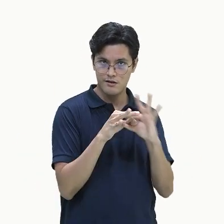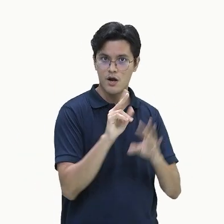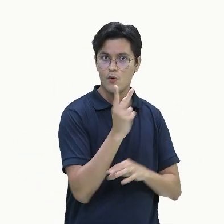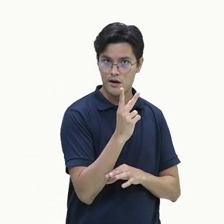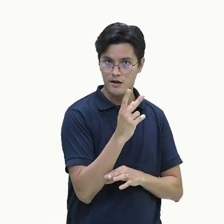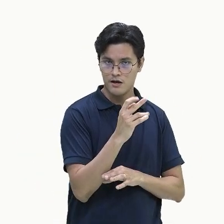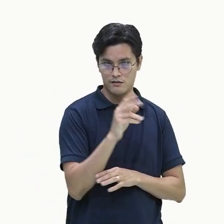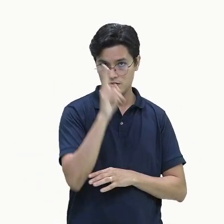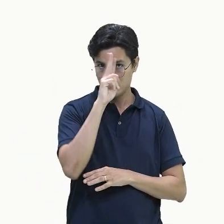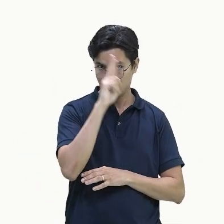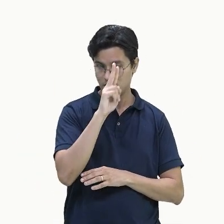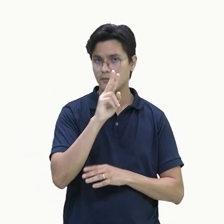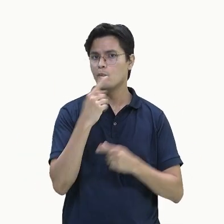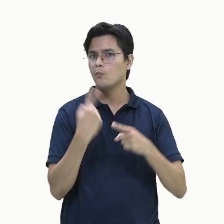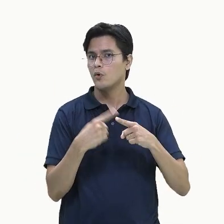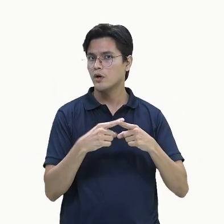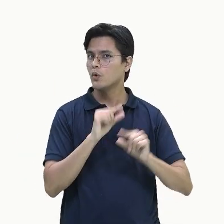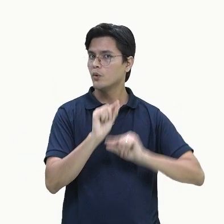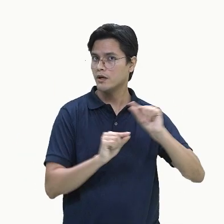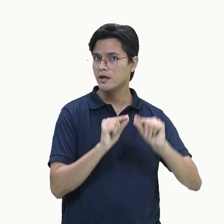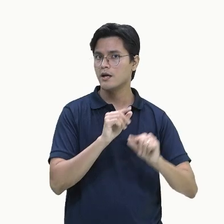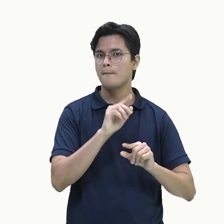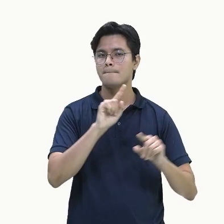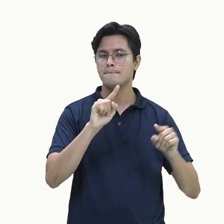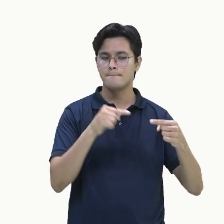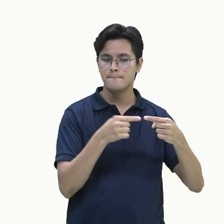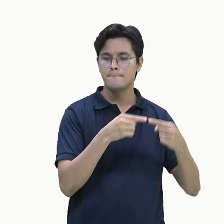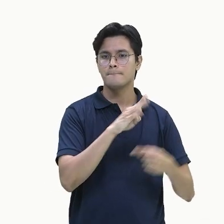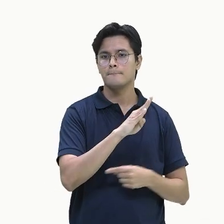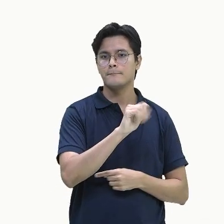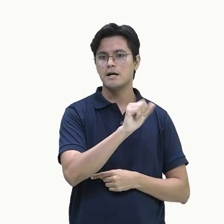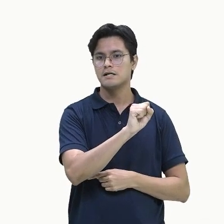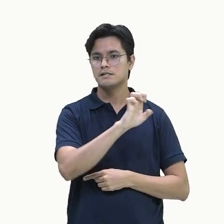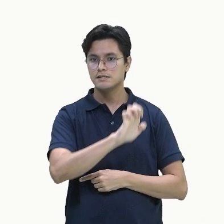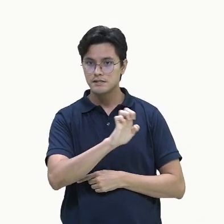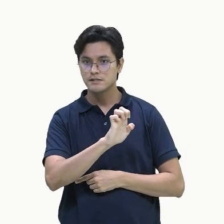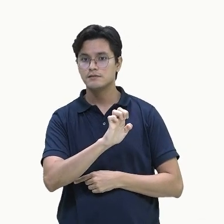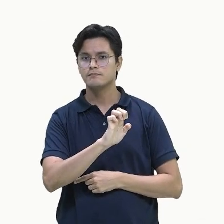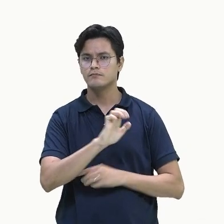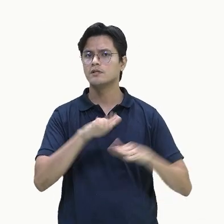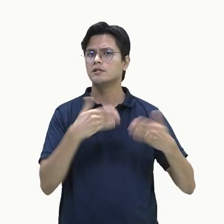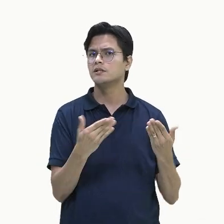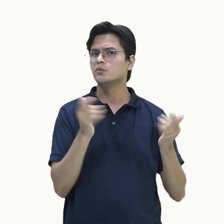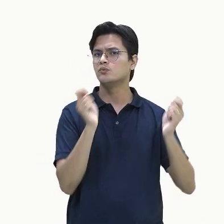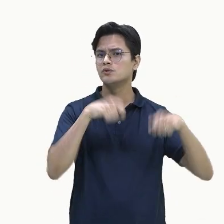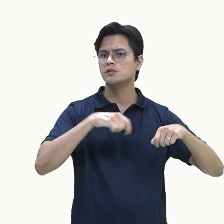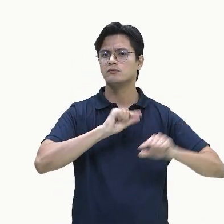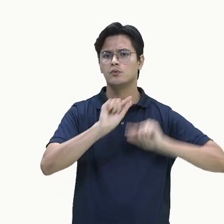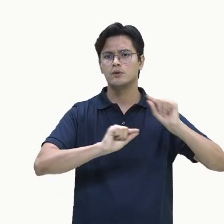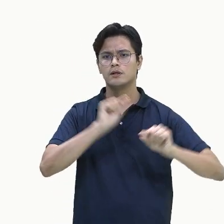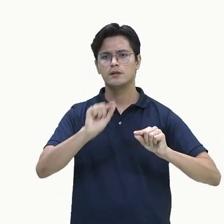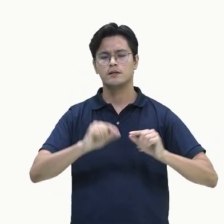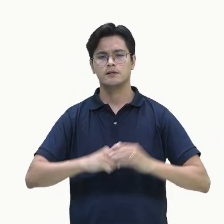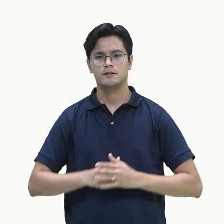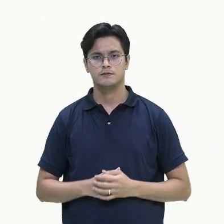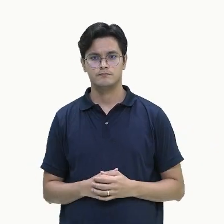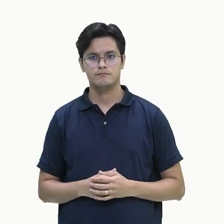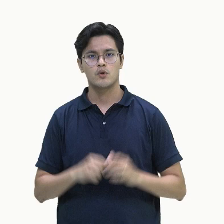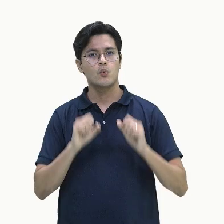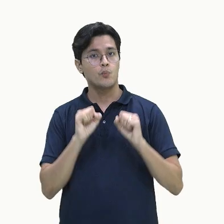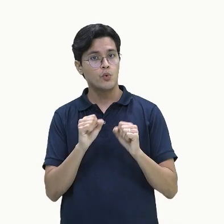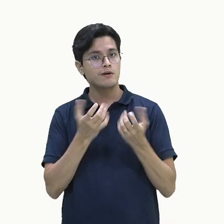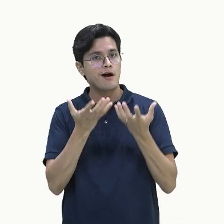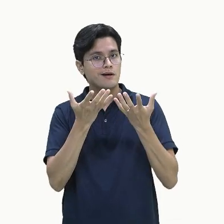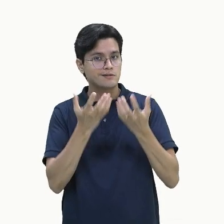uma base. E a gente falou que a base pode fazer o quê? Olha lá. Ela pode